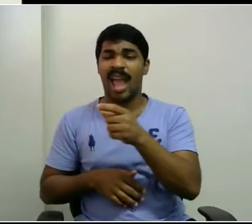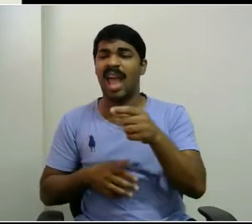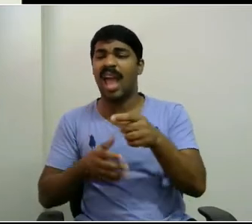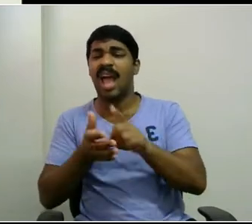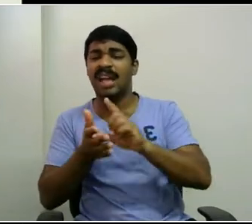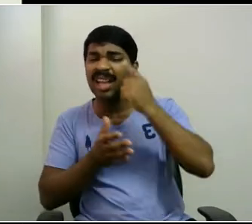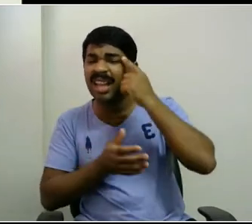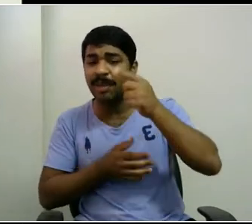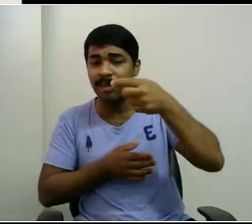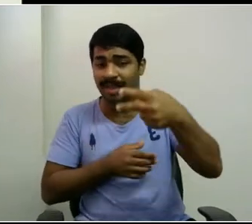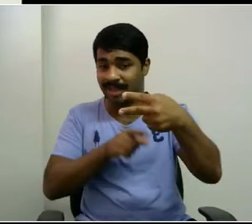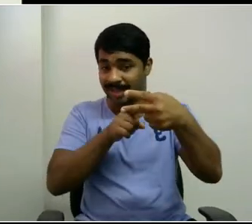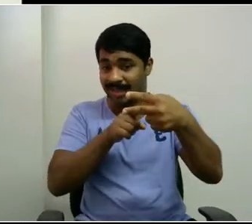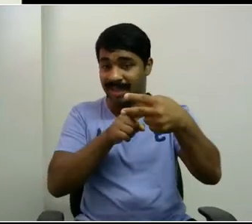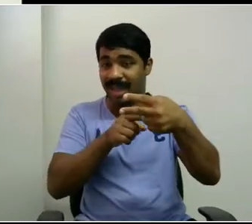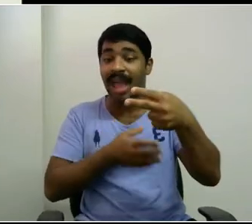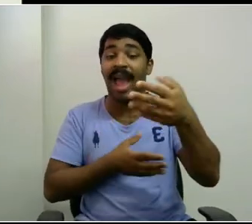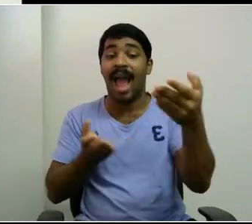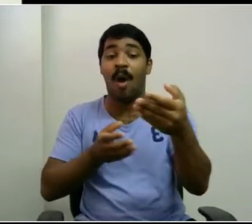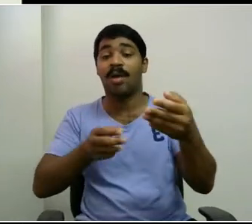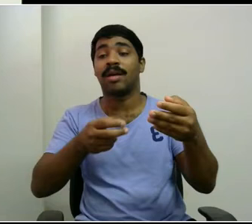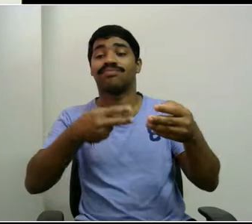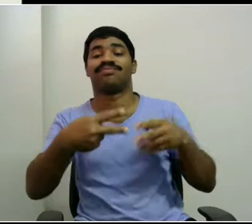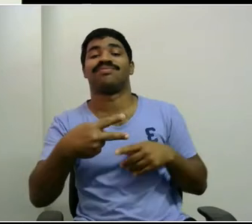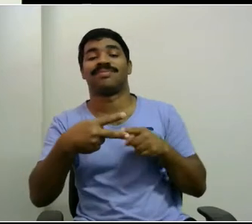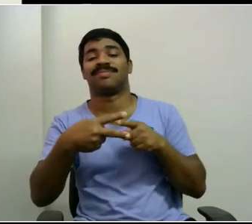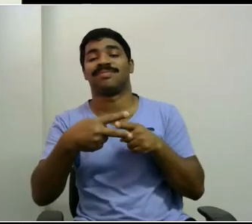Como eu quero descobrir o valor do x, certo? Então, o x vai ser